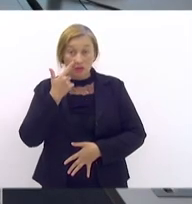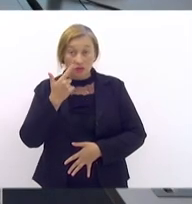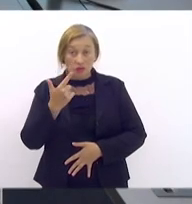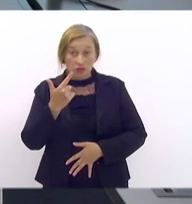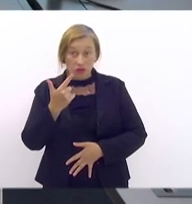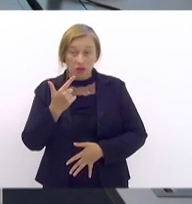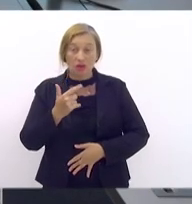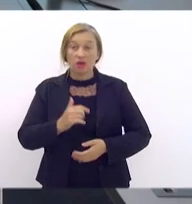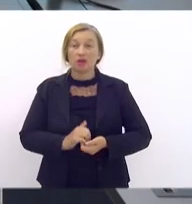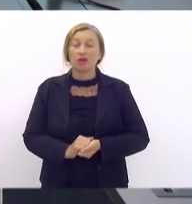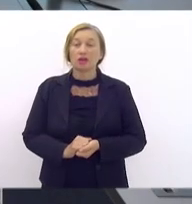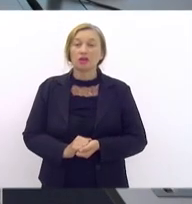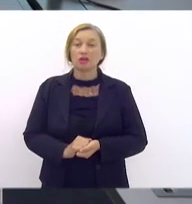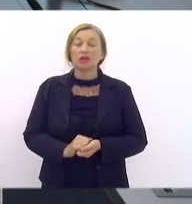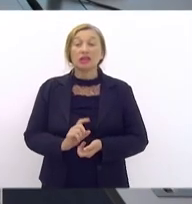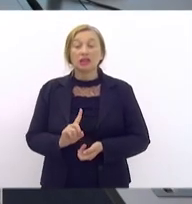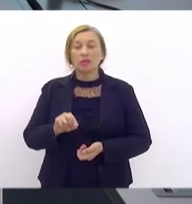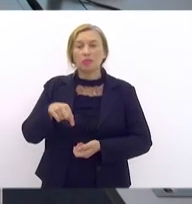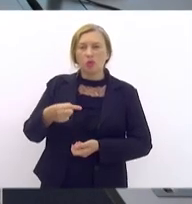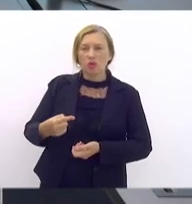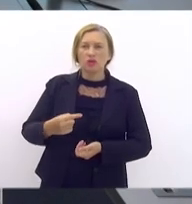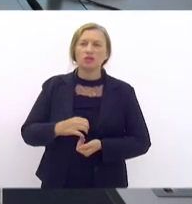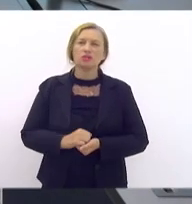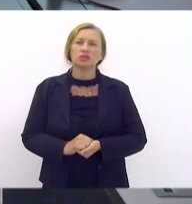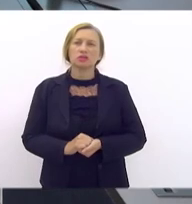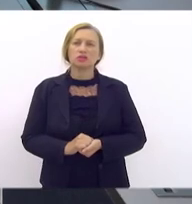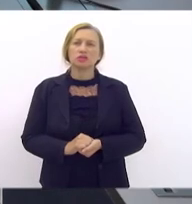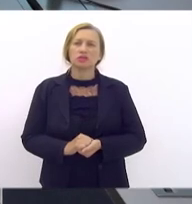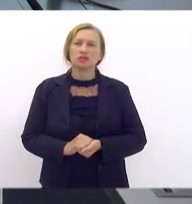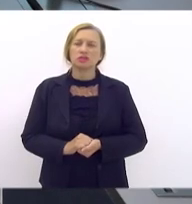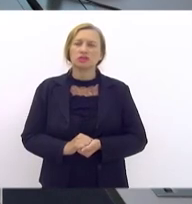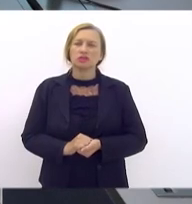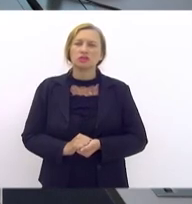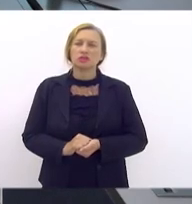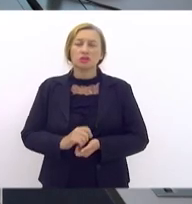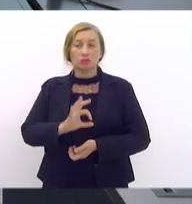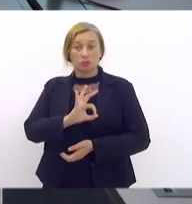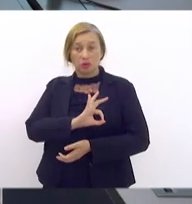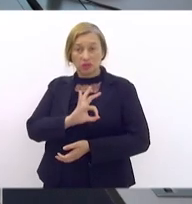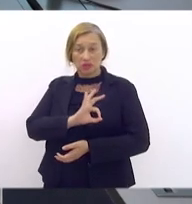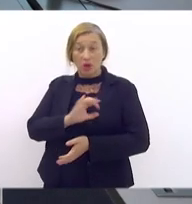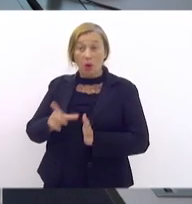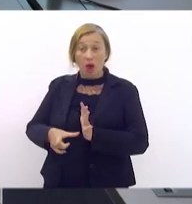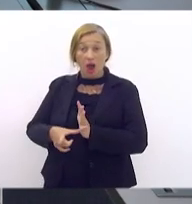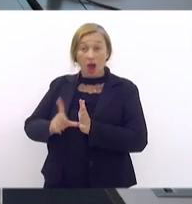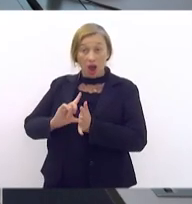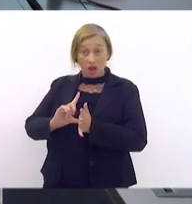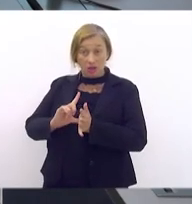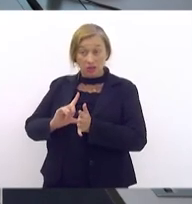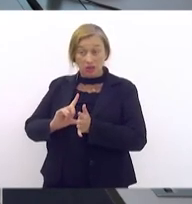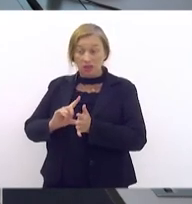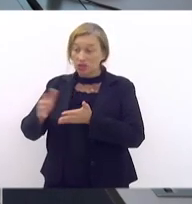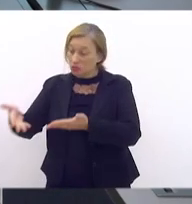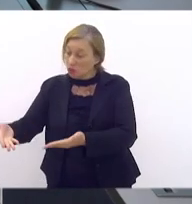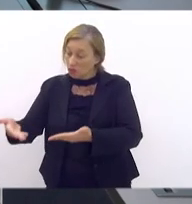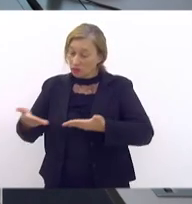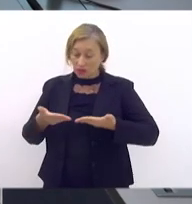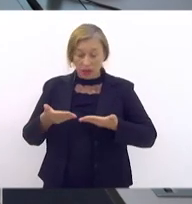engajamento né no engajamento o policial ele antes de fazer o reconhecimento